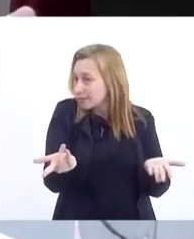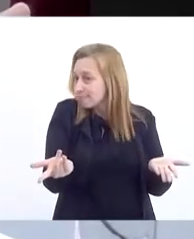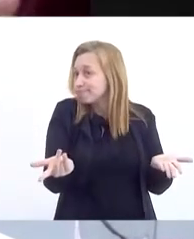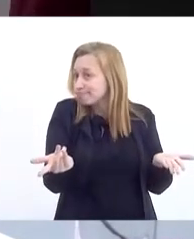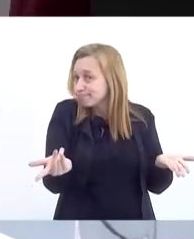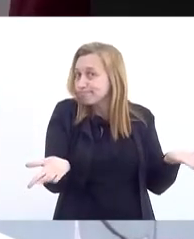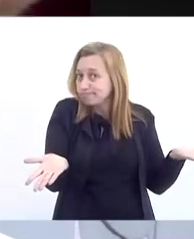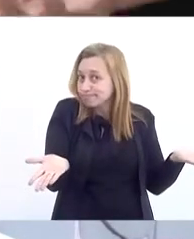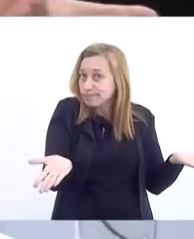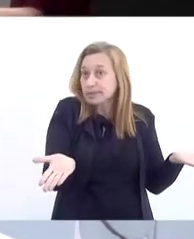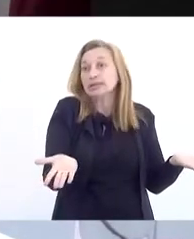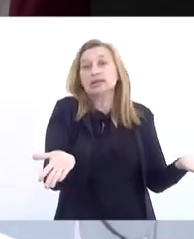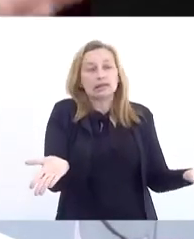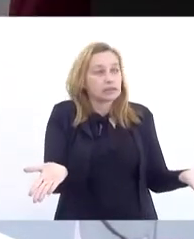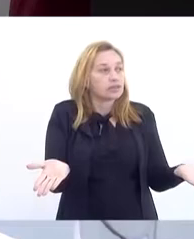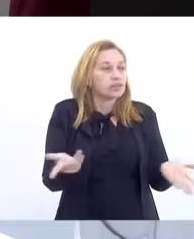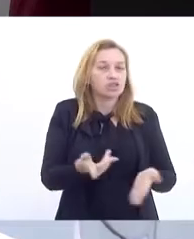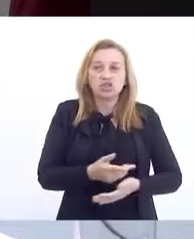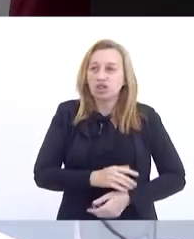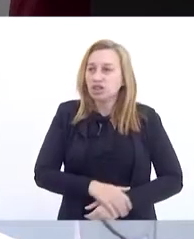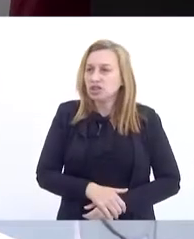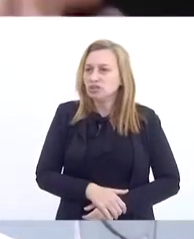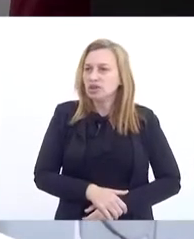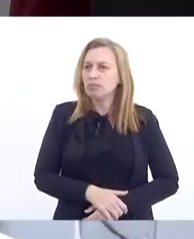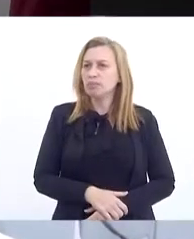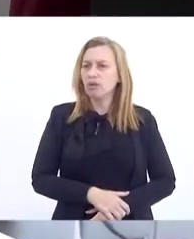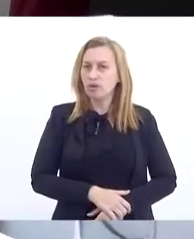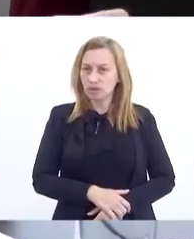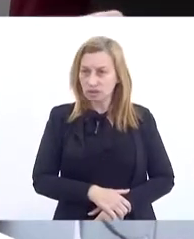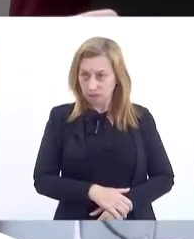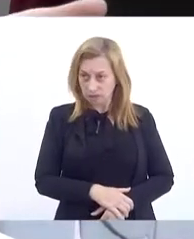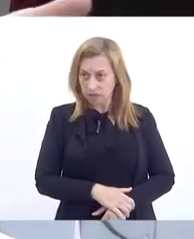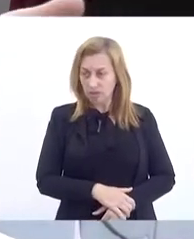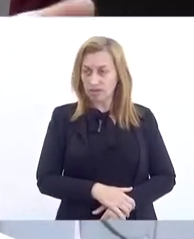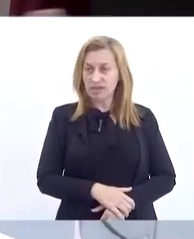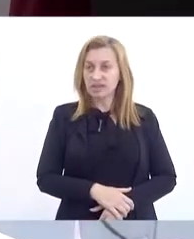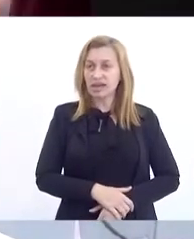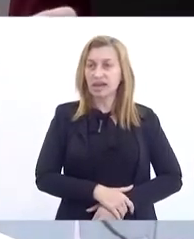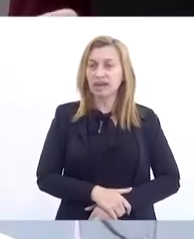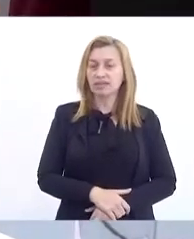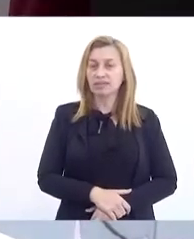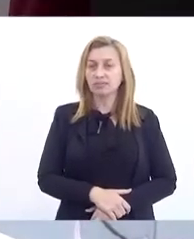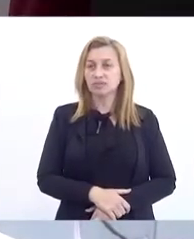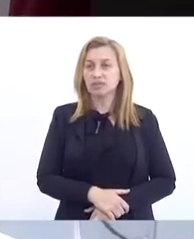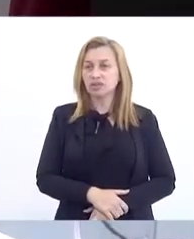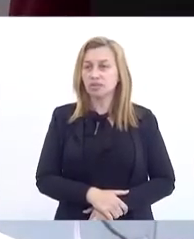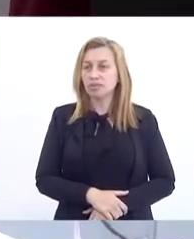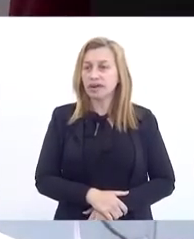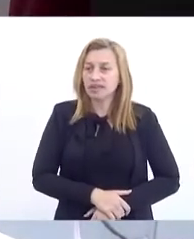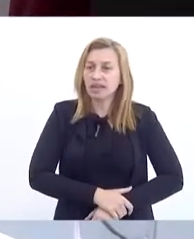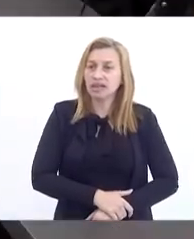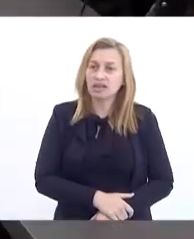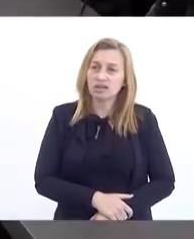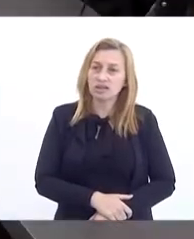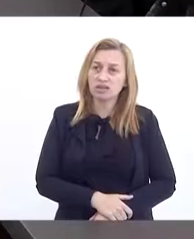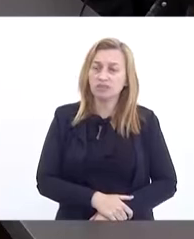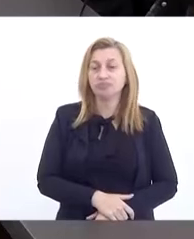né? Pegou o remédio errado, né? Enfim.